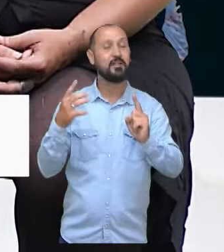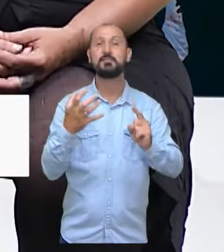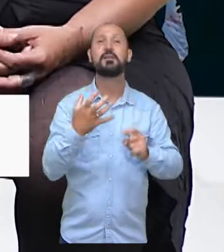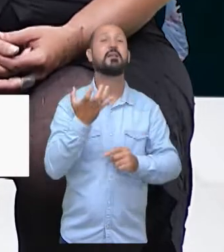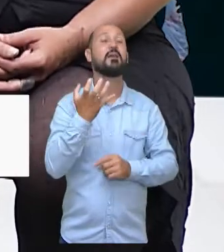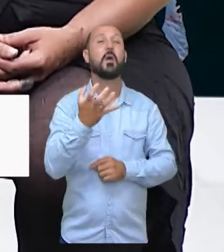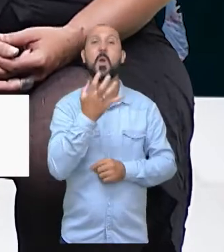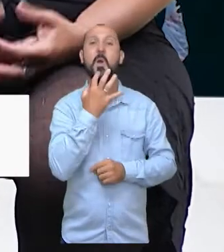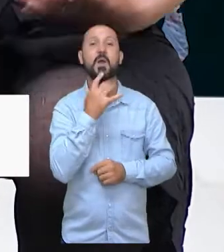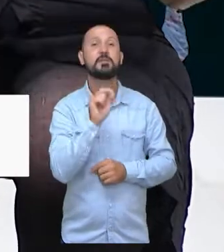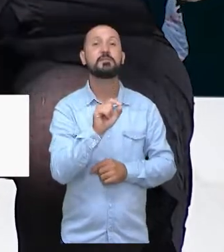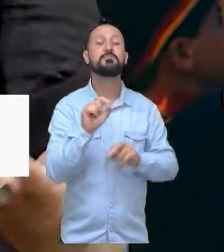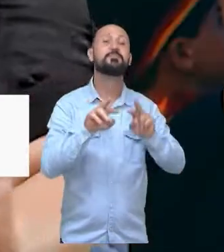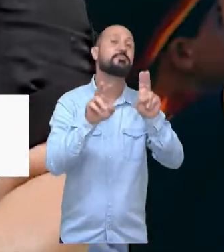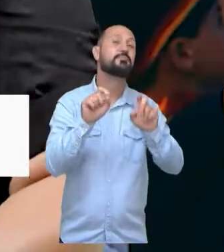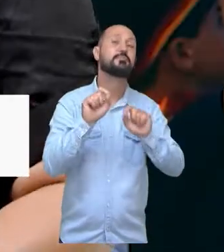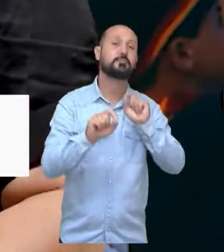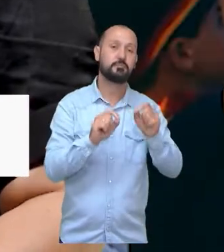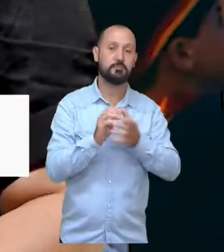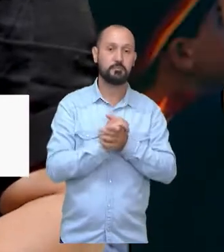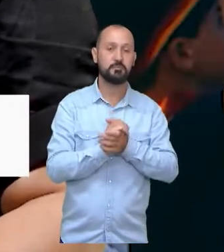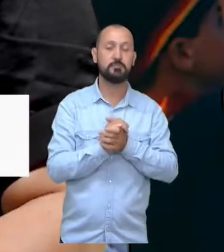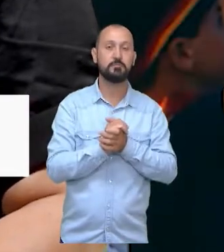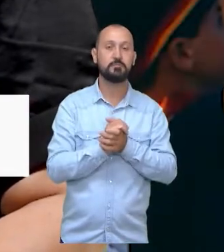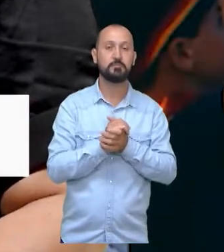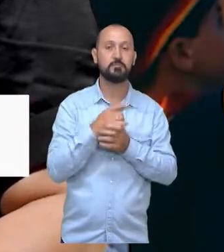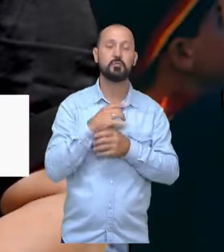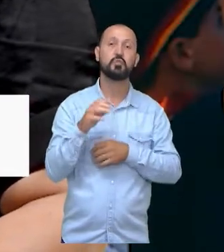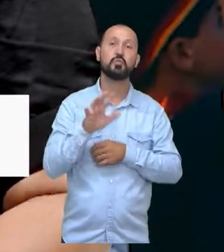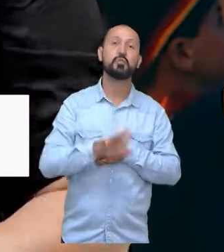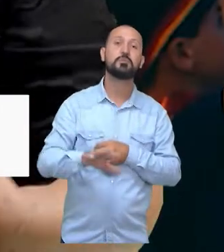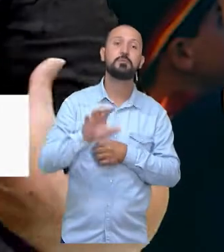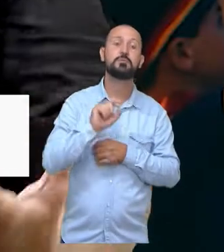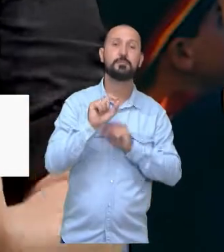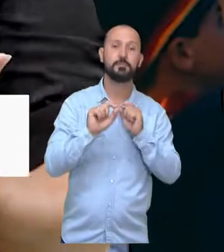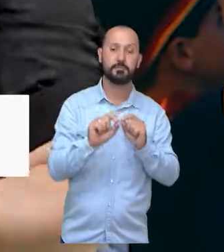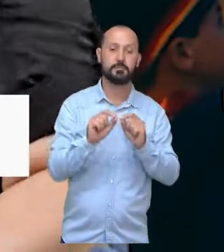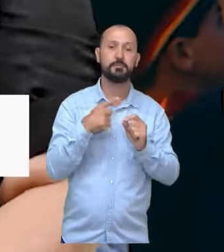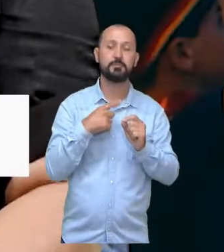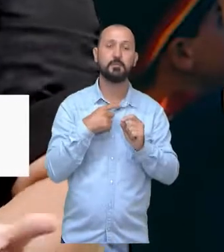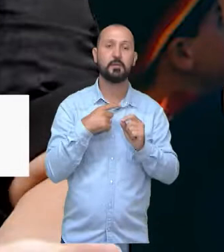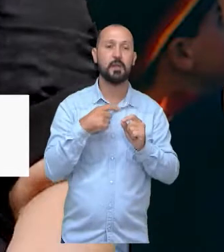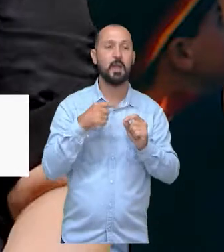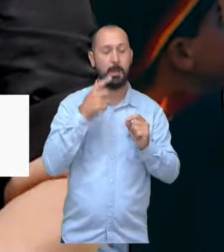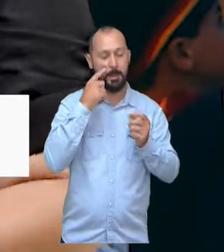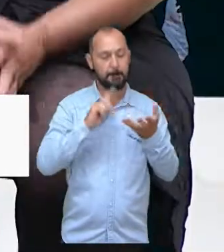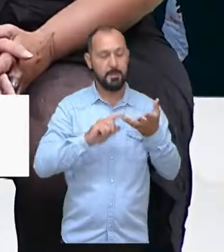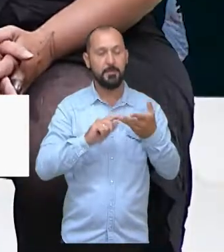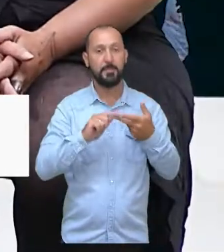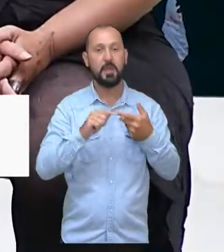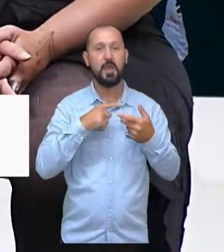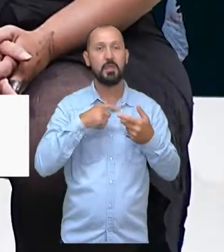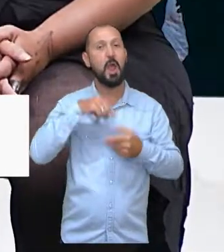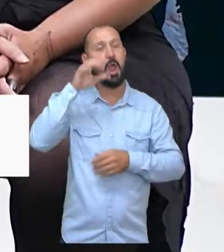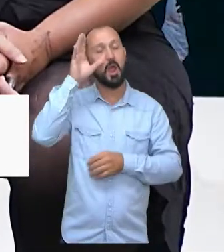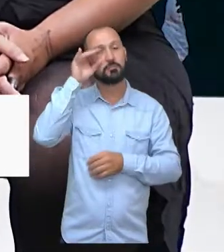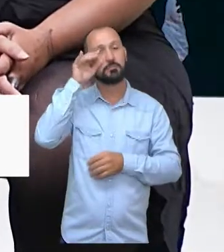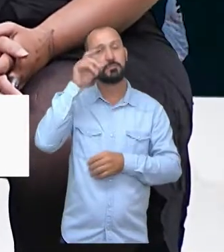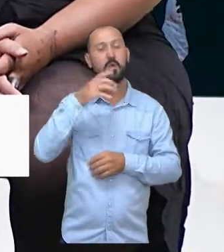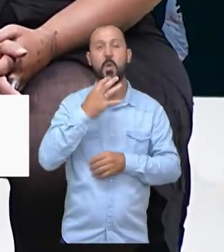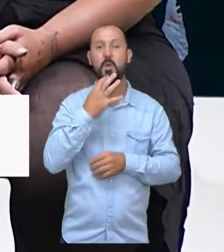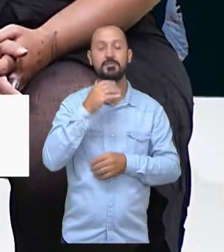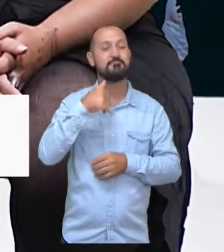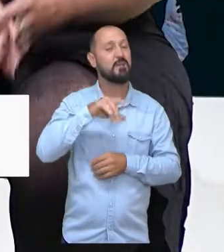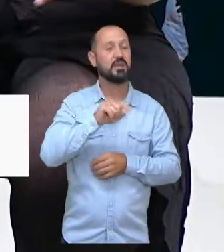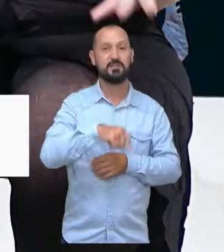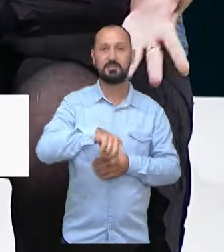se trata. Enfim, eu acho que é todo um conjunto que leva as pessoas realmente a terem curiosidade e conhecerem um pouco mais